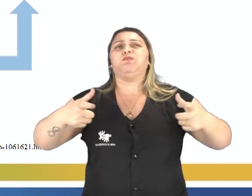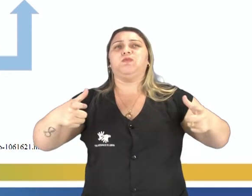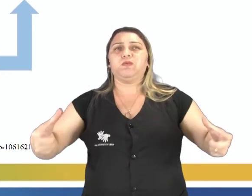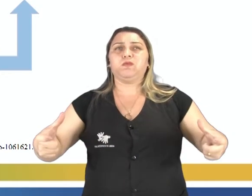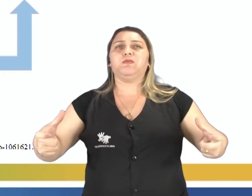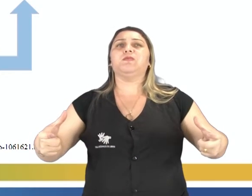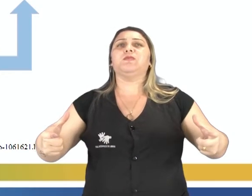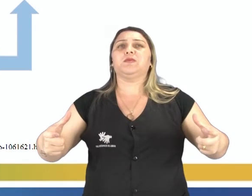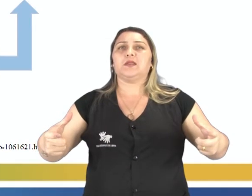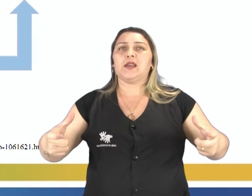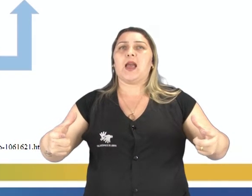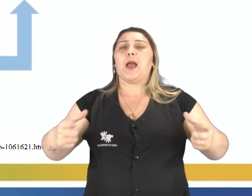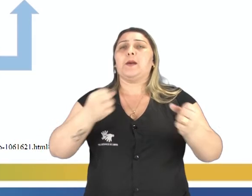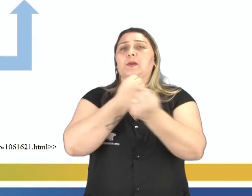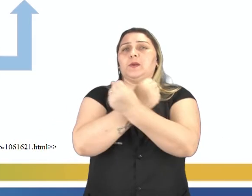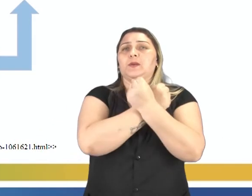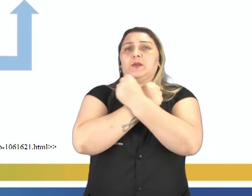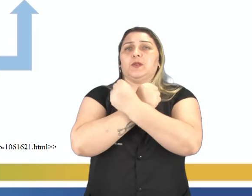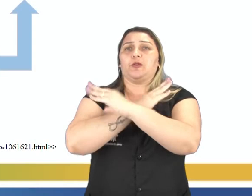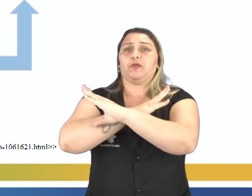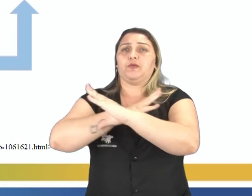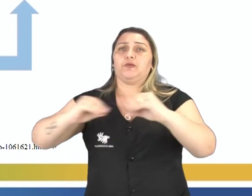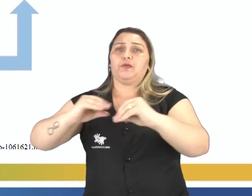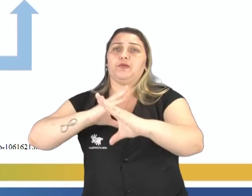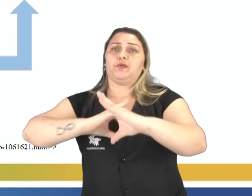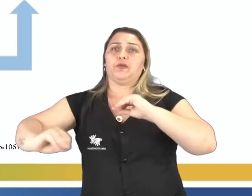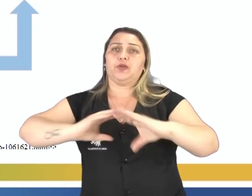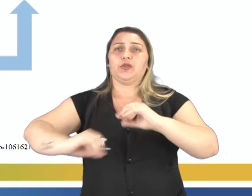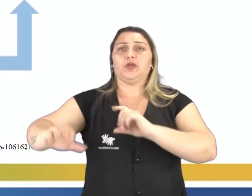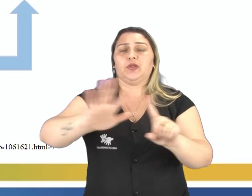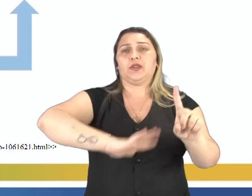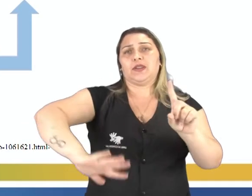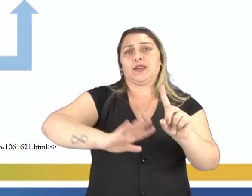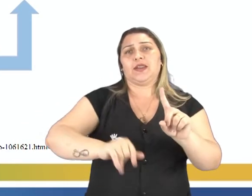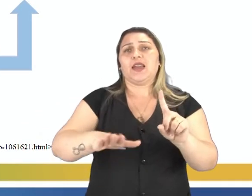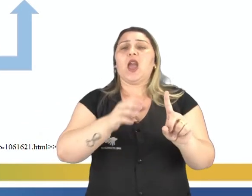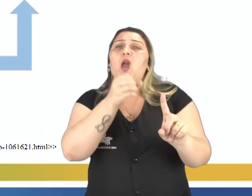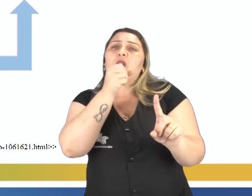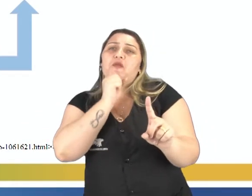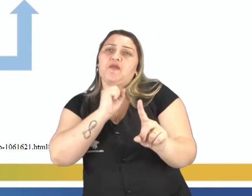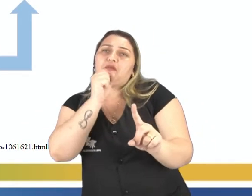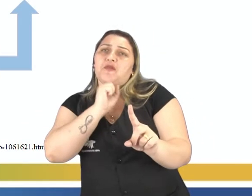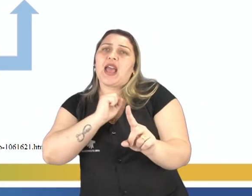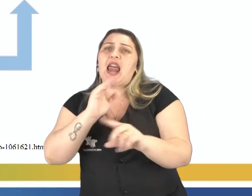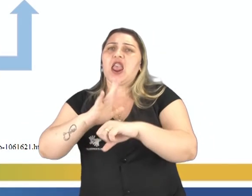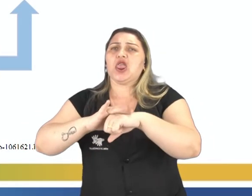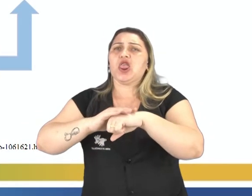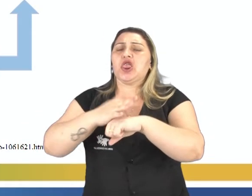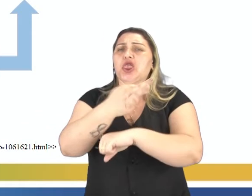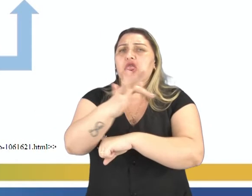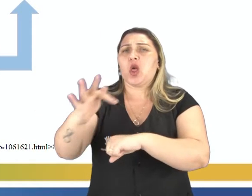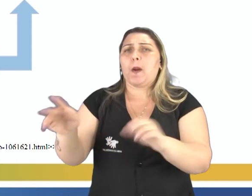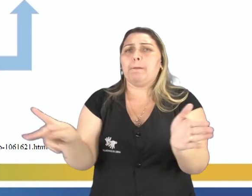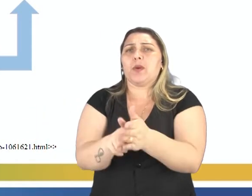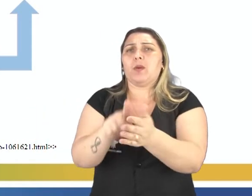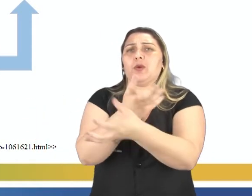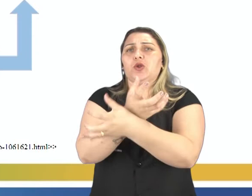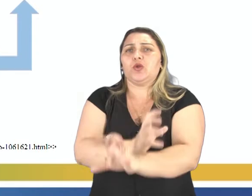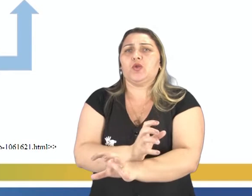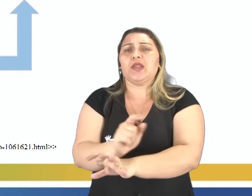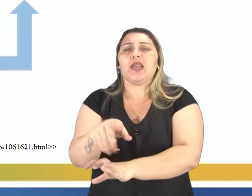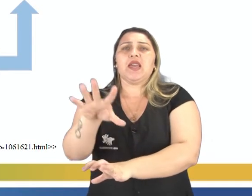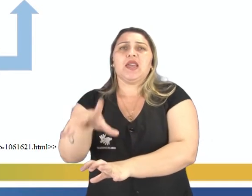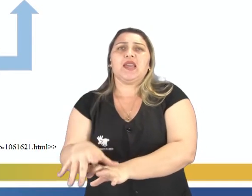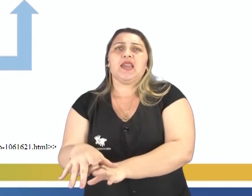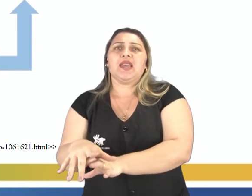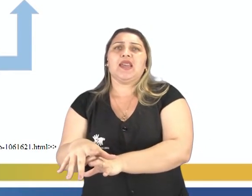por grande parte da sociedade. Quem gosta de velho é reumatismo. Quem não é nada é professor. O aluno